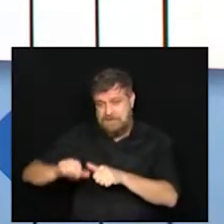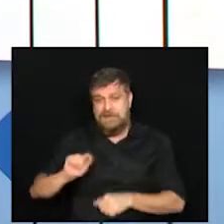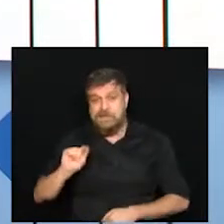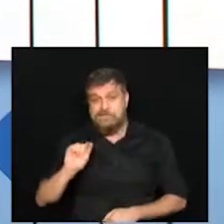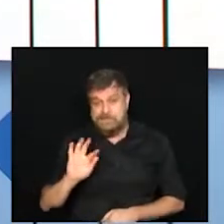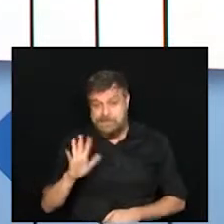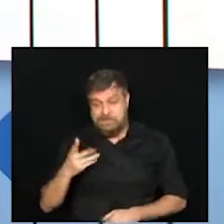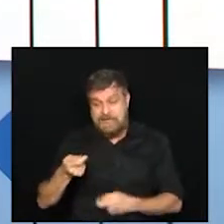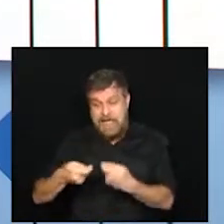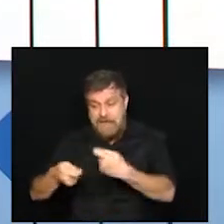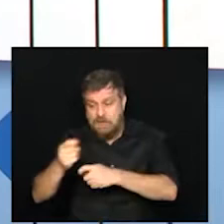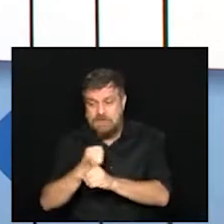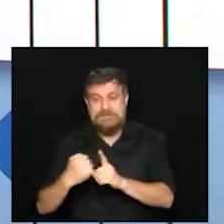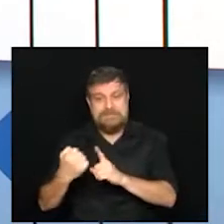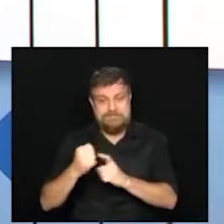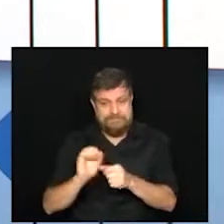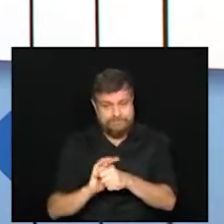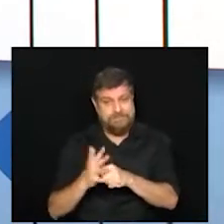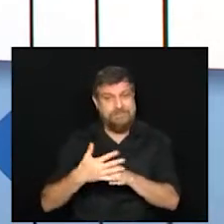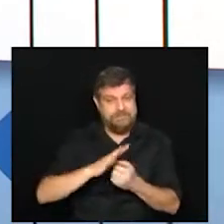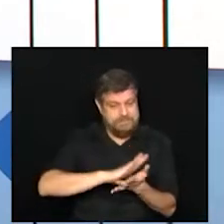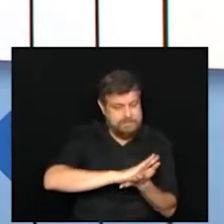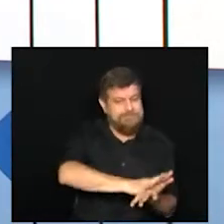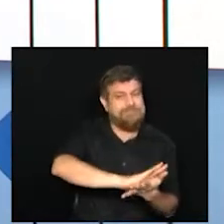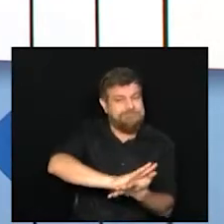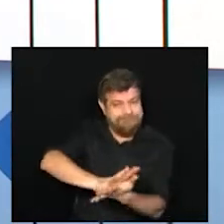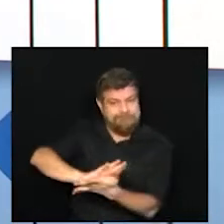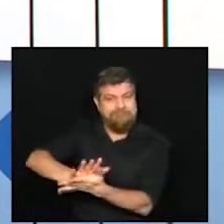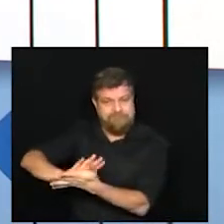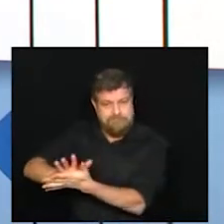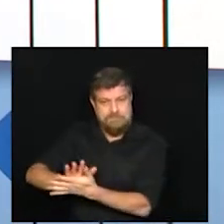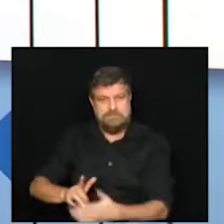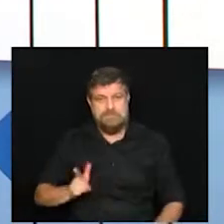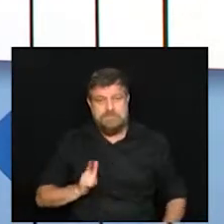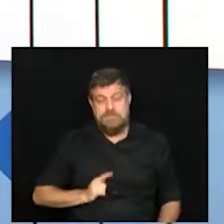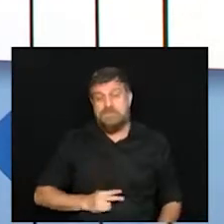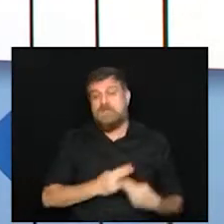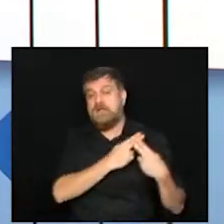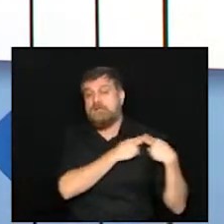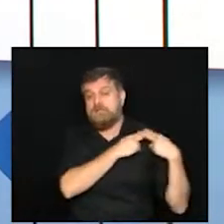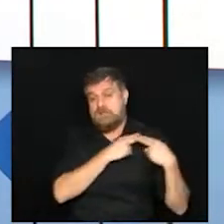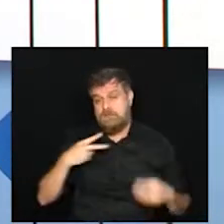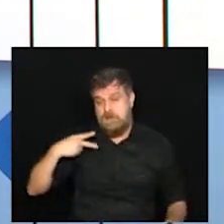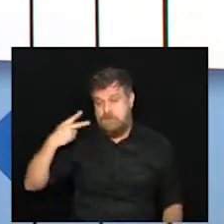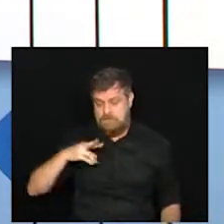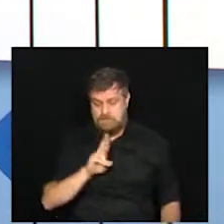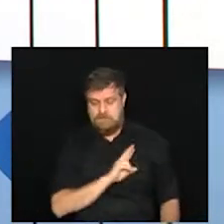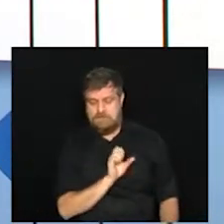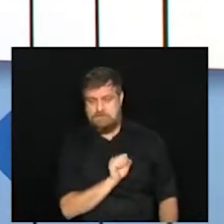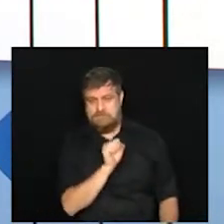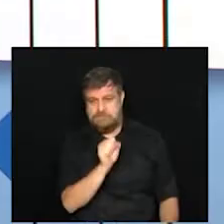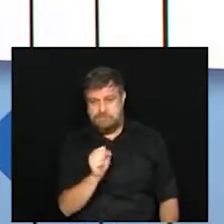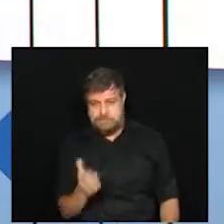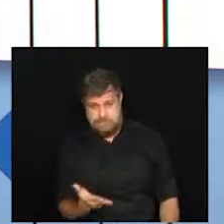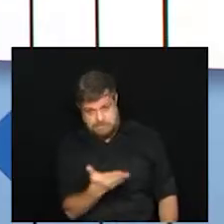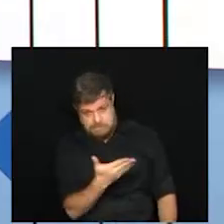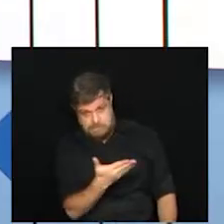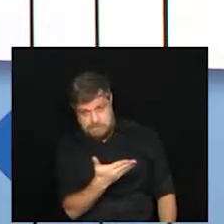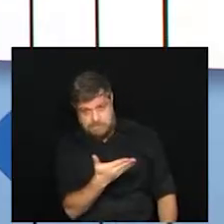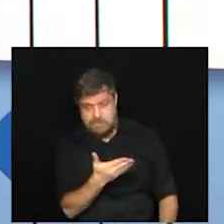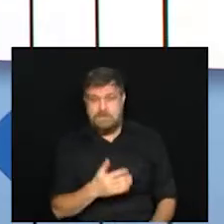impactos econômicos e sociais da pandemia da Covid-19. Ela é presidida pelo vereador Luiz Rossini.